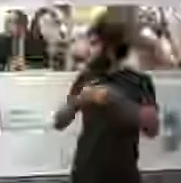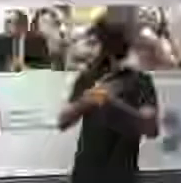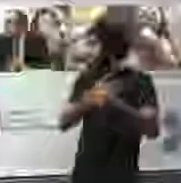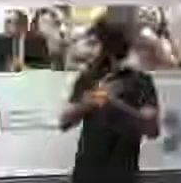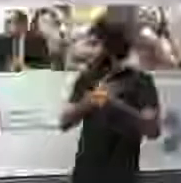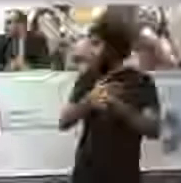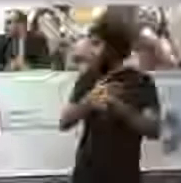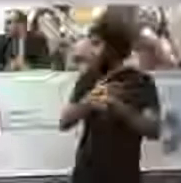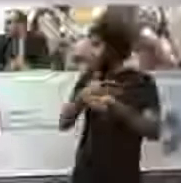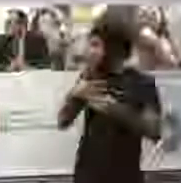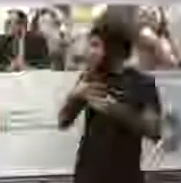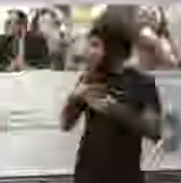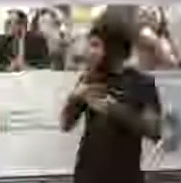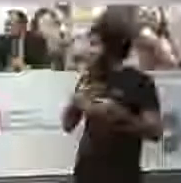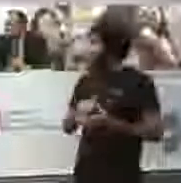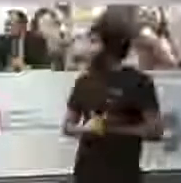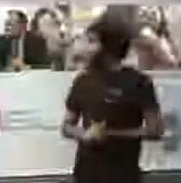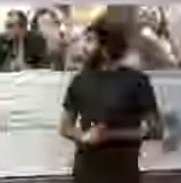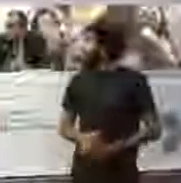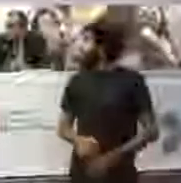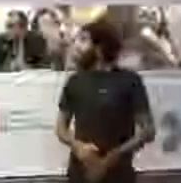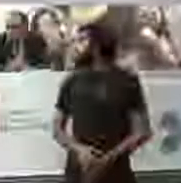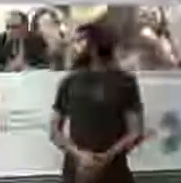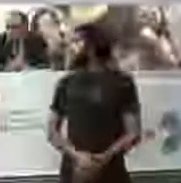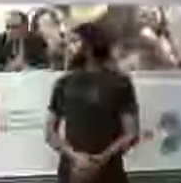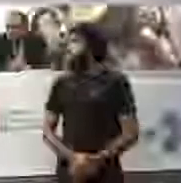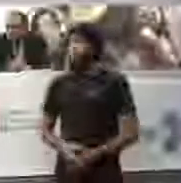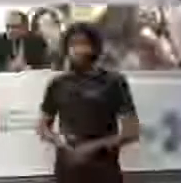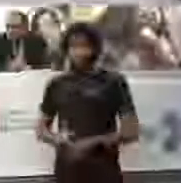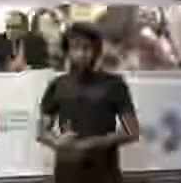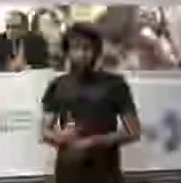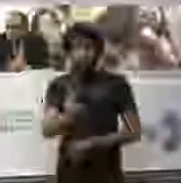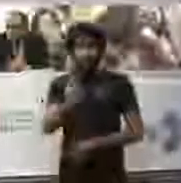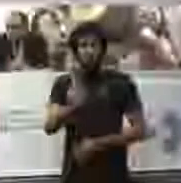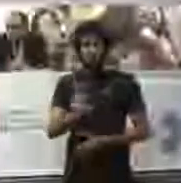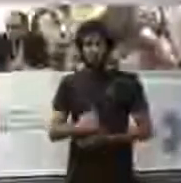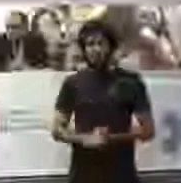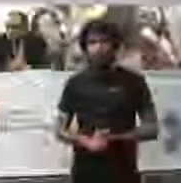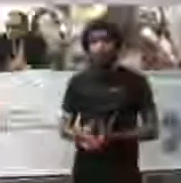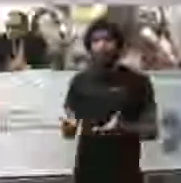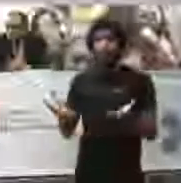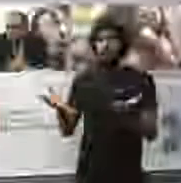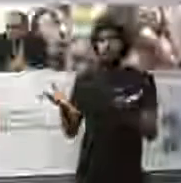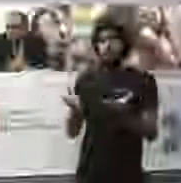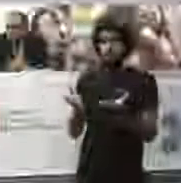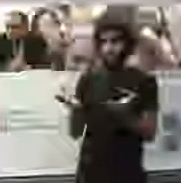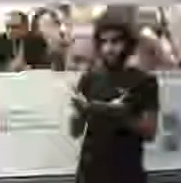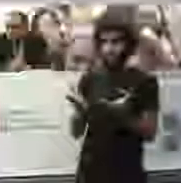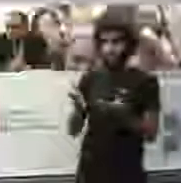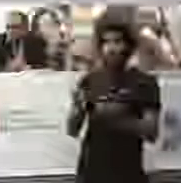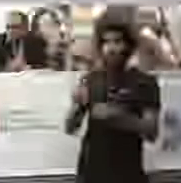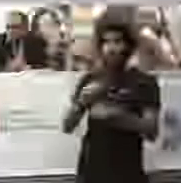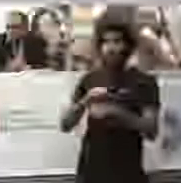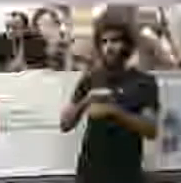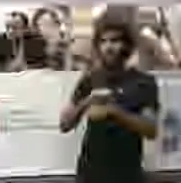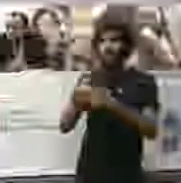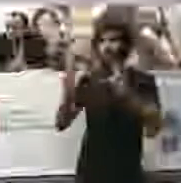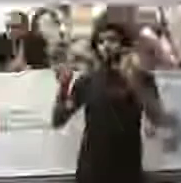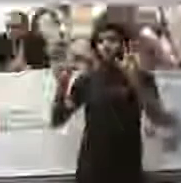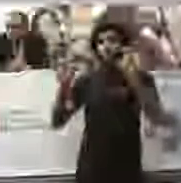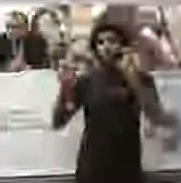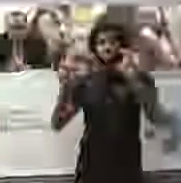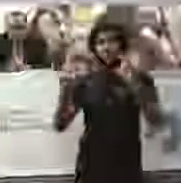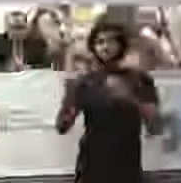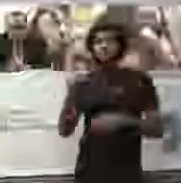quando puder é aí a gente dando prosseguimento vamos agora ao tema a importância da